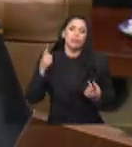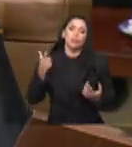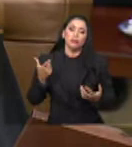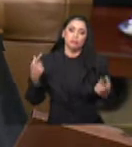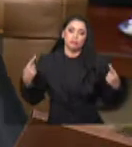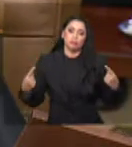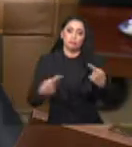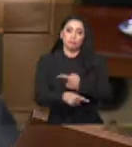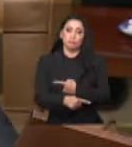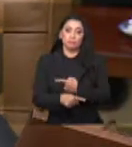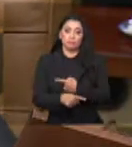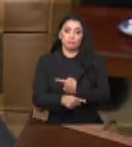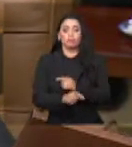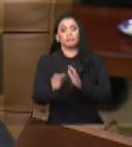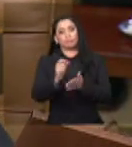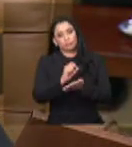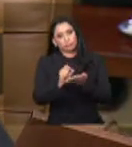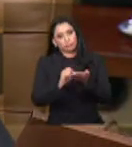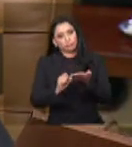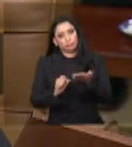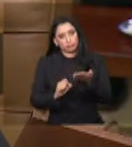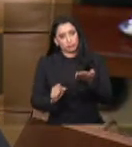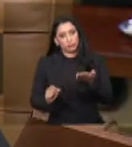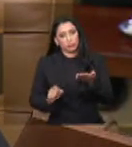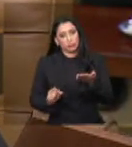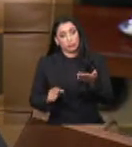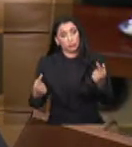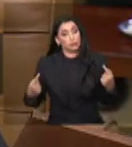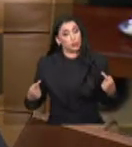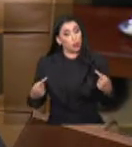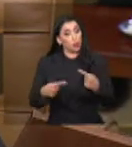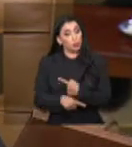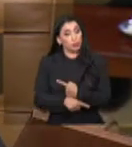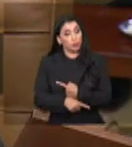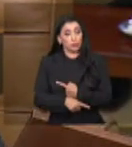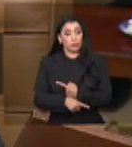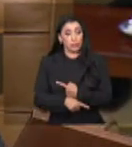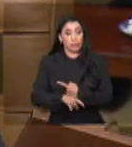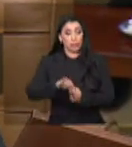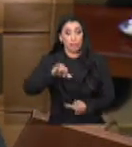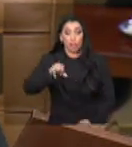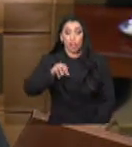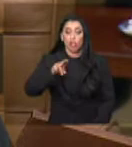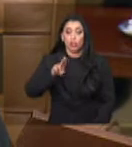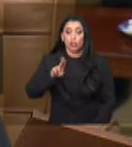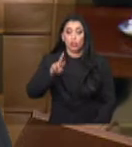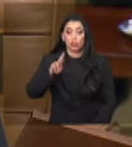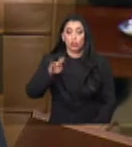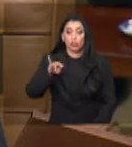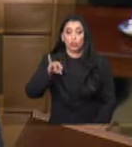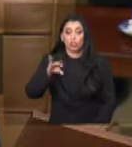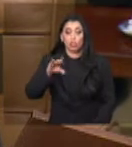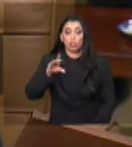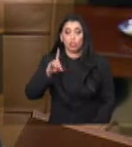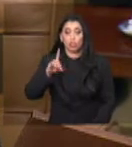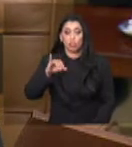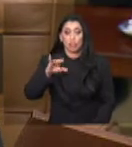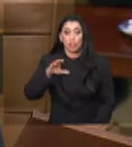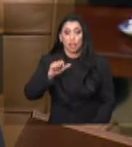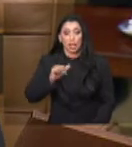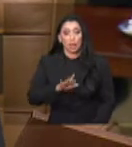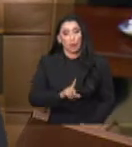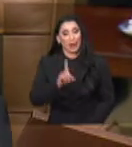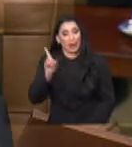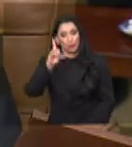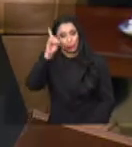controvérsias e nós escrevemos Então essa ideia de controvérsia judicial quando no direito alemão onde a